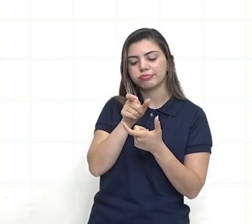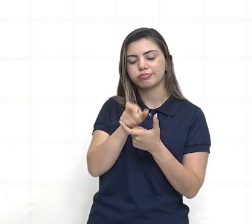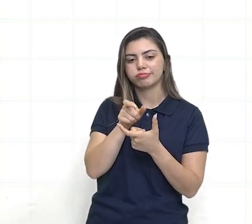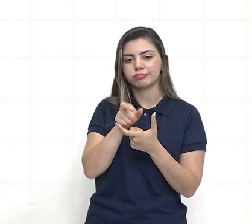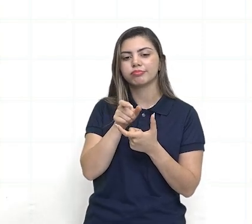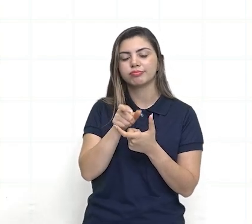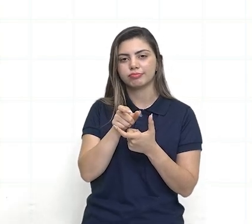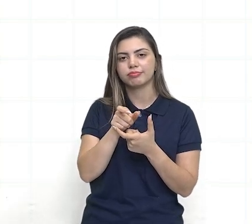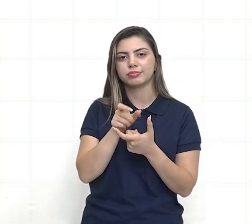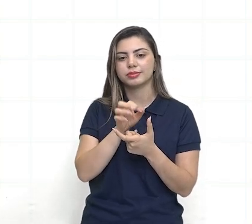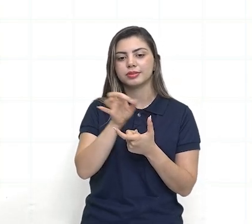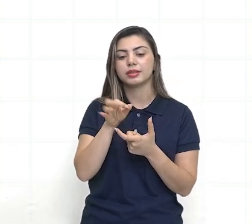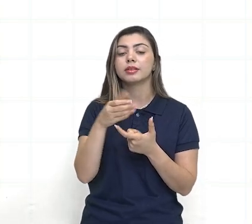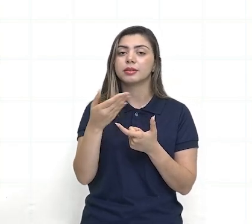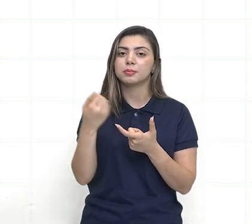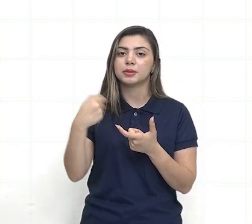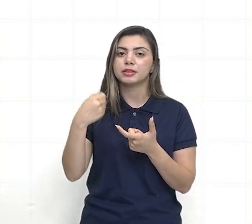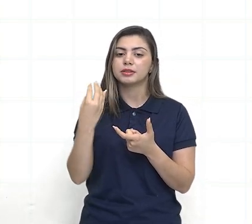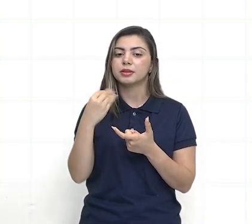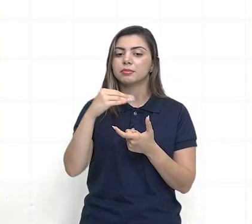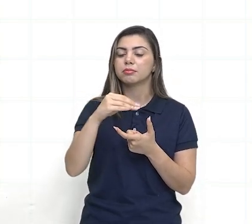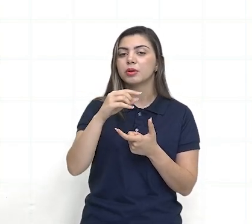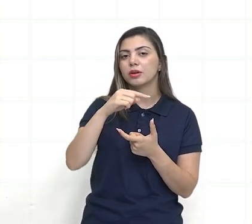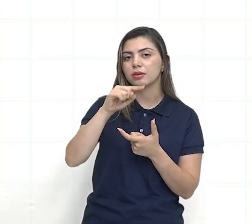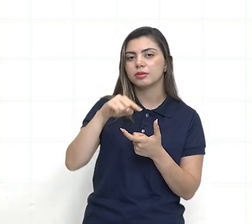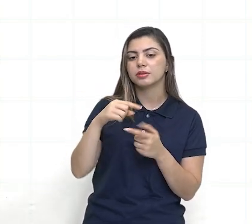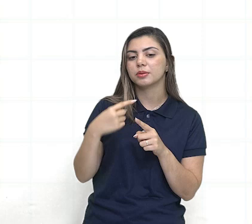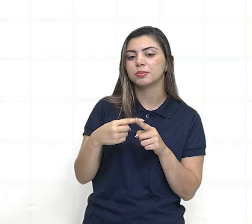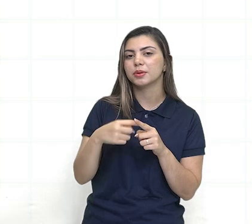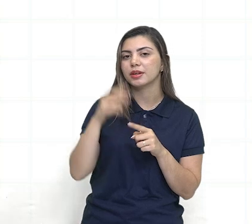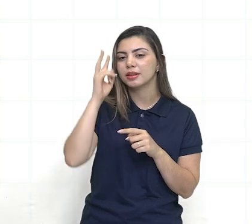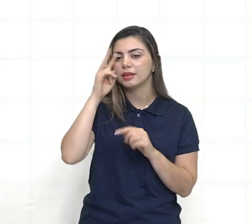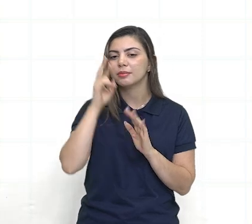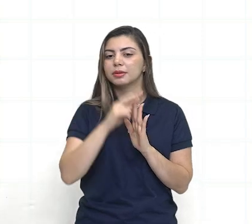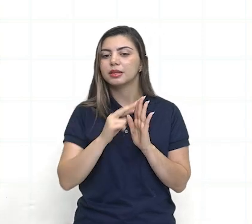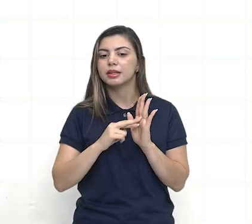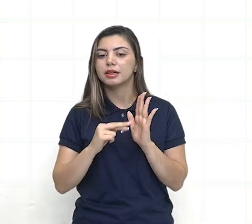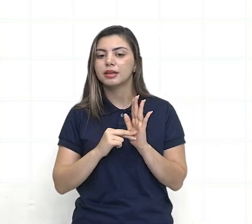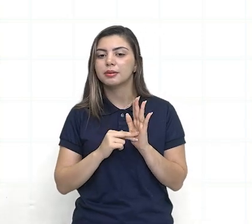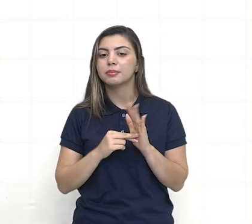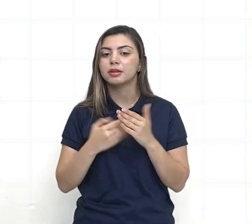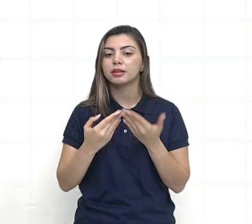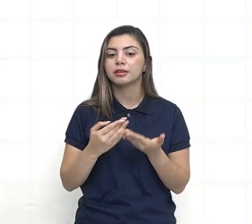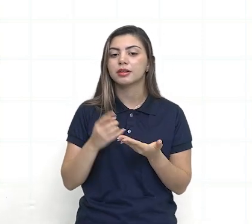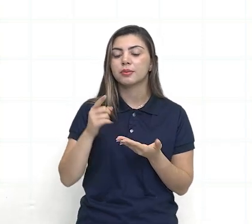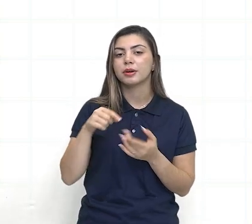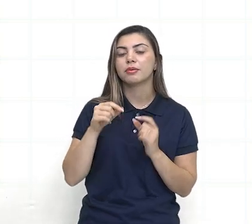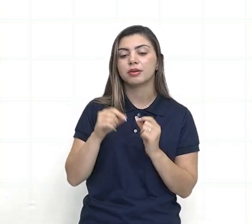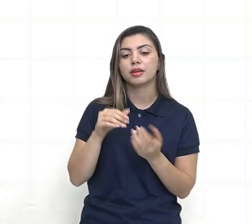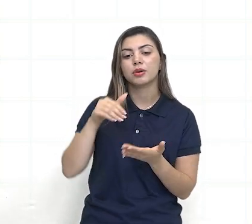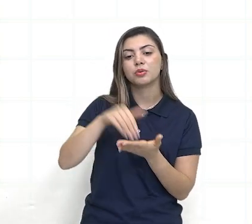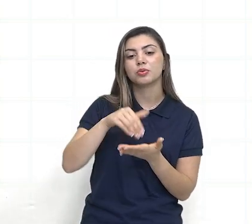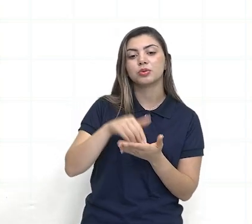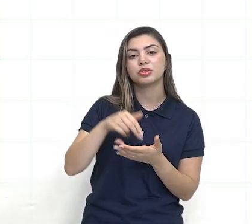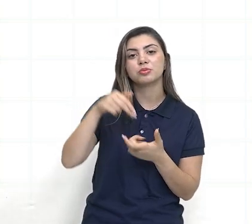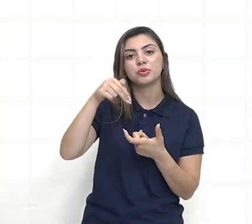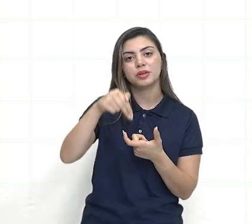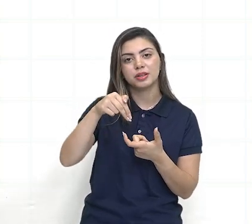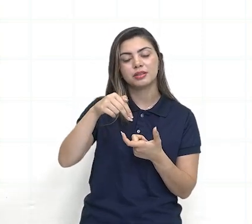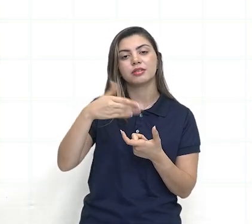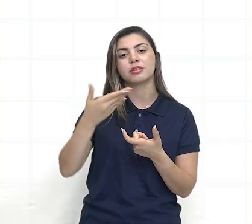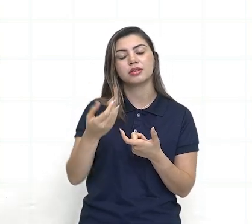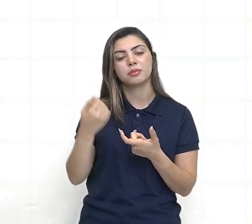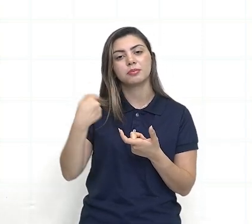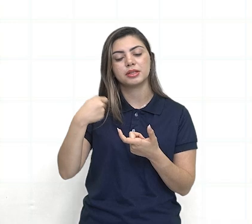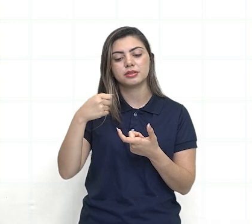penúltima, do, certo? Eu acentuo. Mas por quê, professora? Porque a regra diz que ela terminou, esta paroxítona terminou em N.